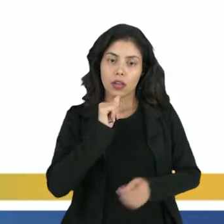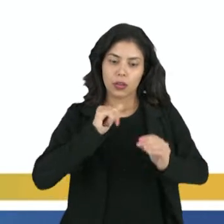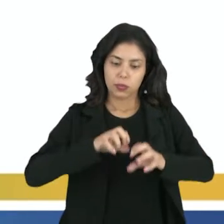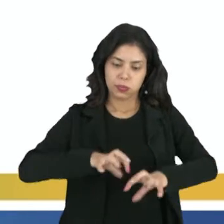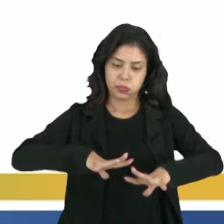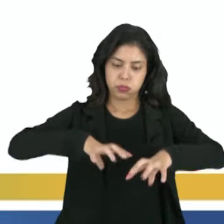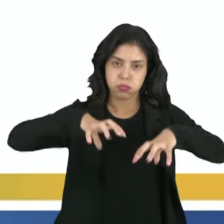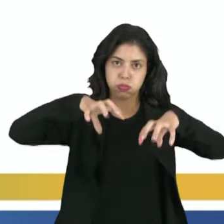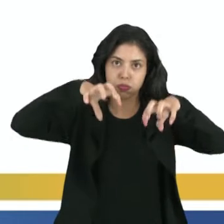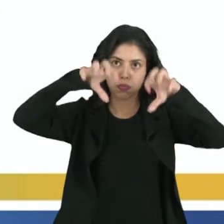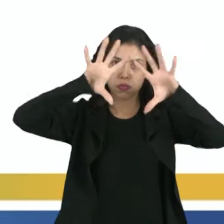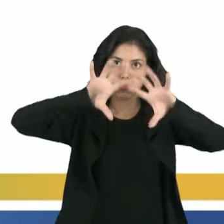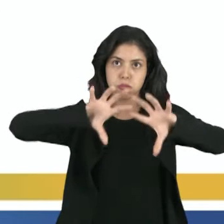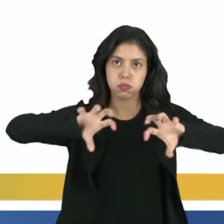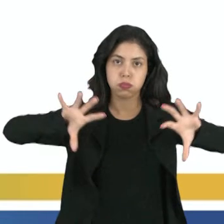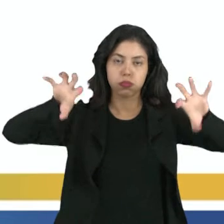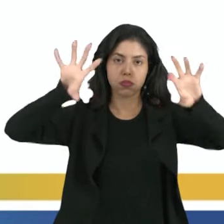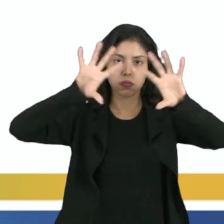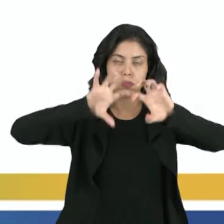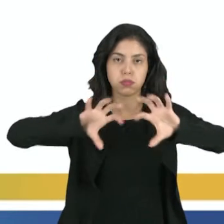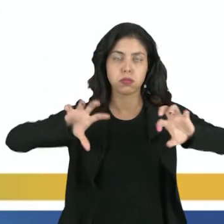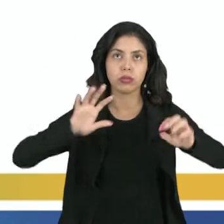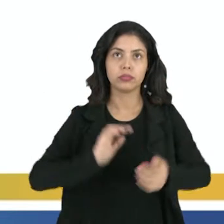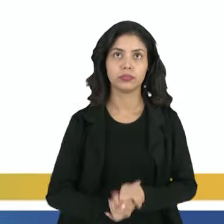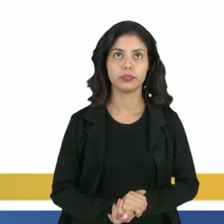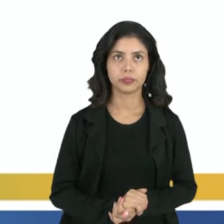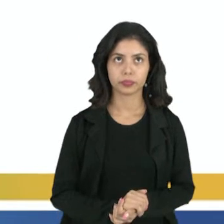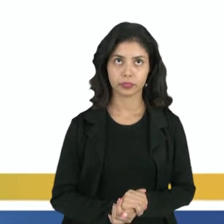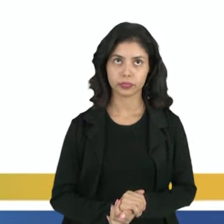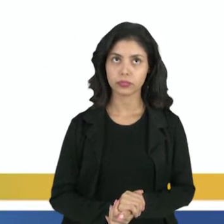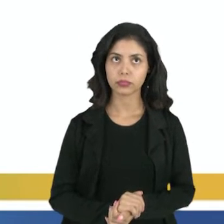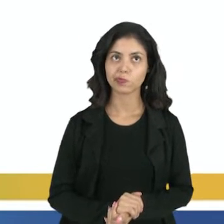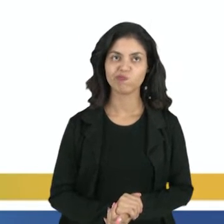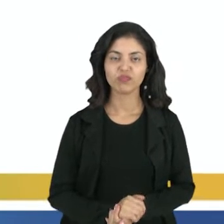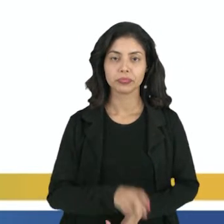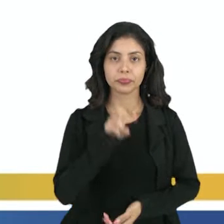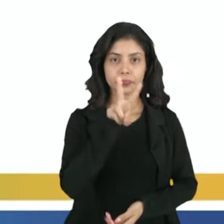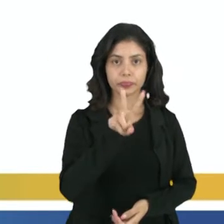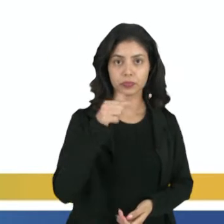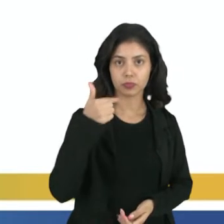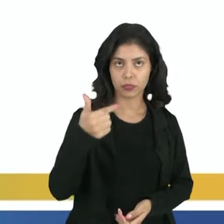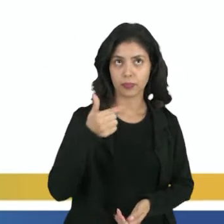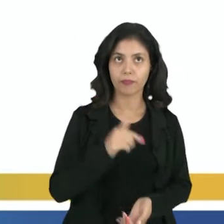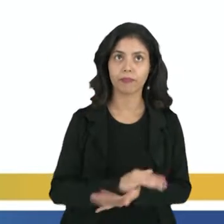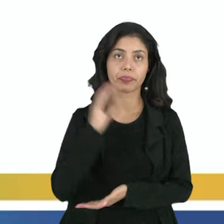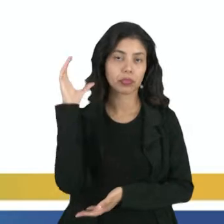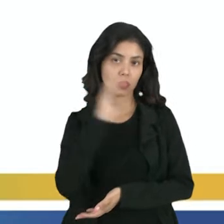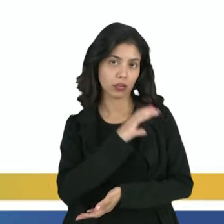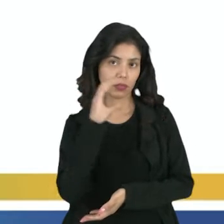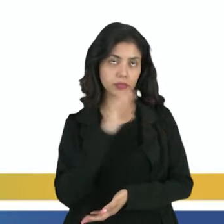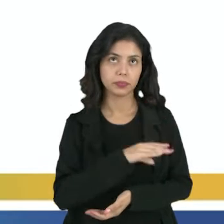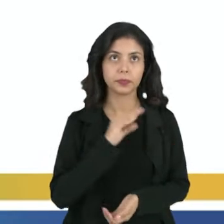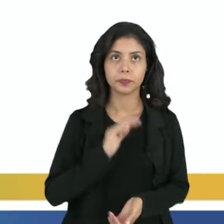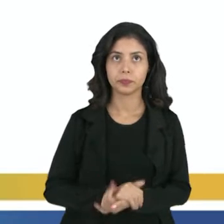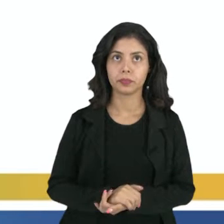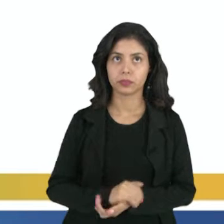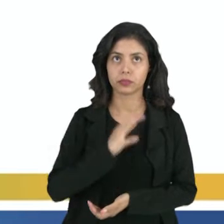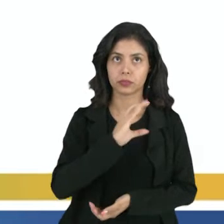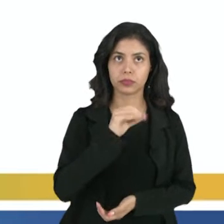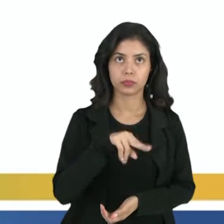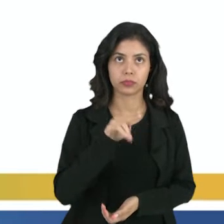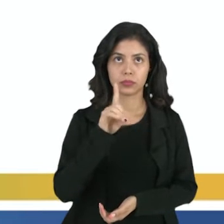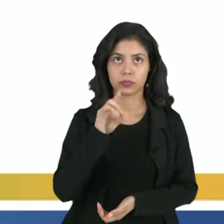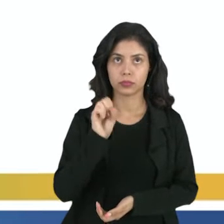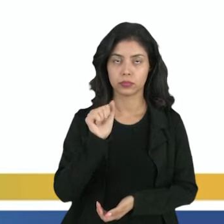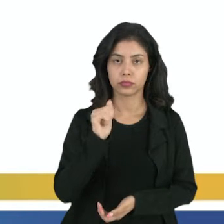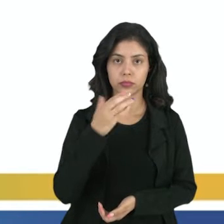uma substância no estado líquido e vai para o estado gasoso. V2 é a velocidade de condensação.